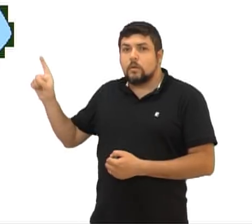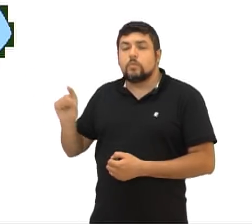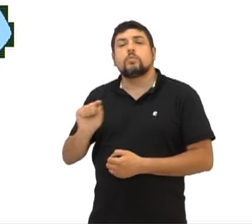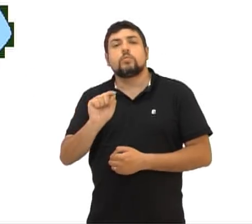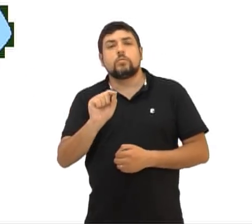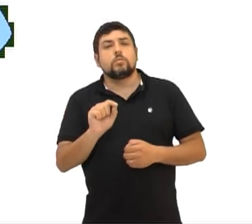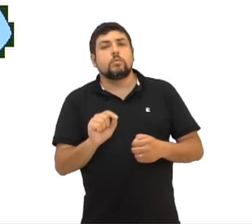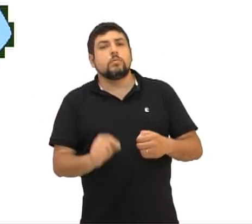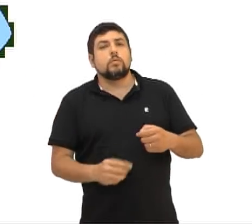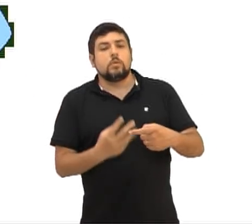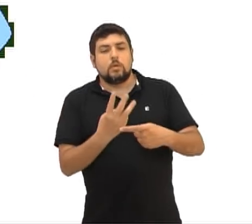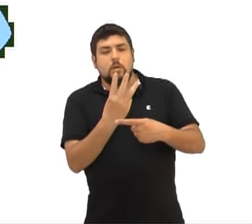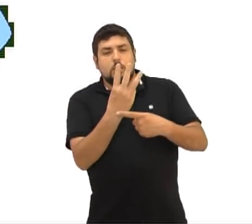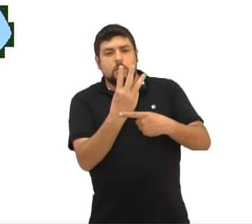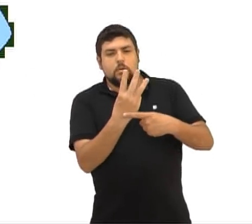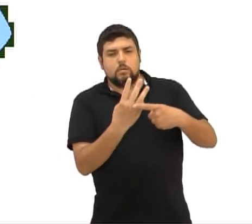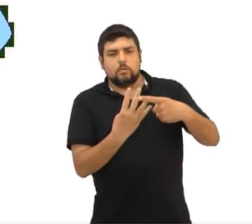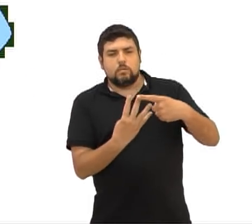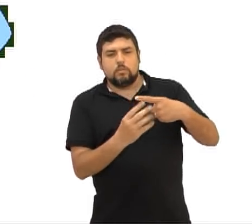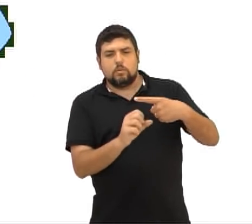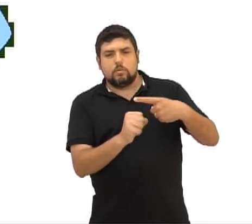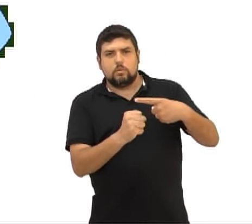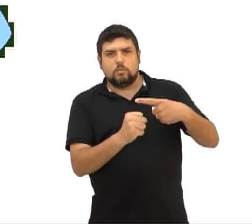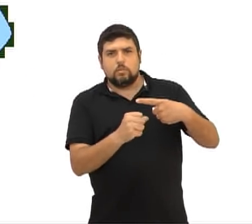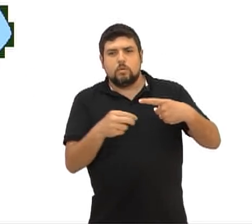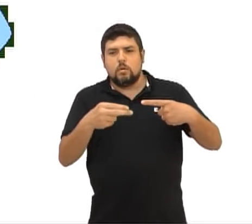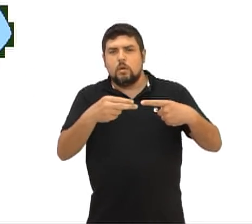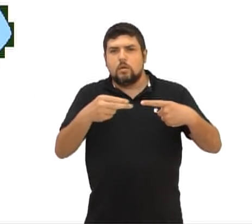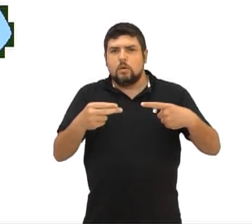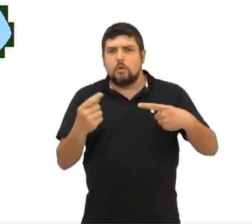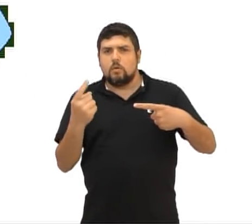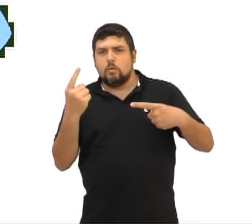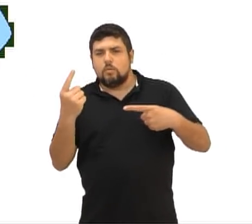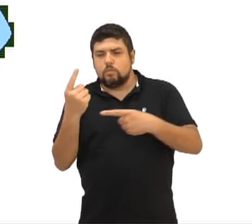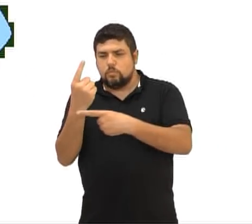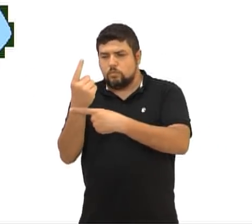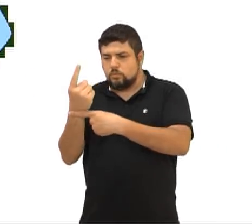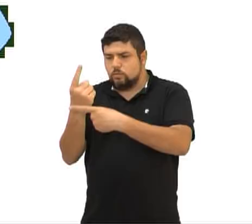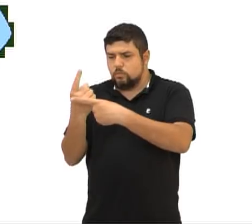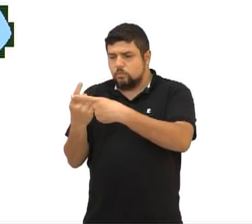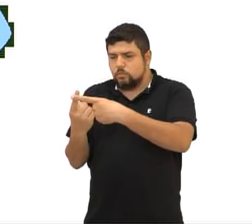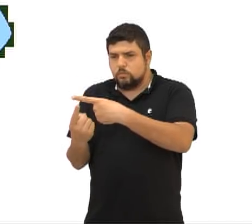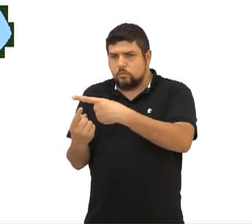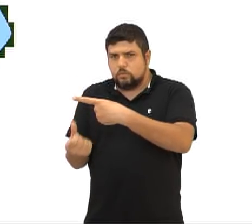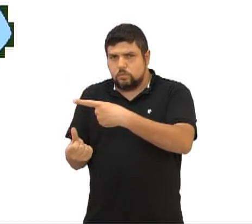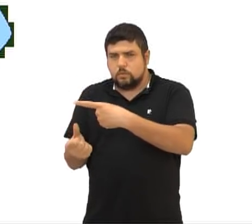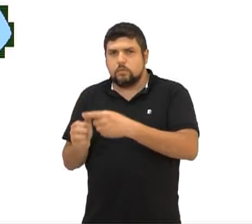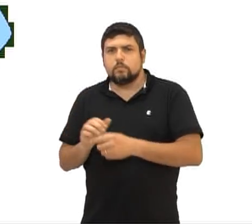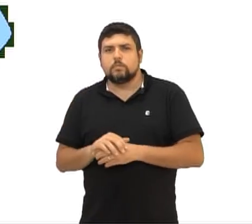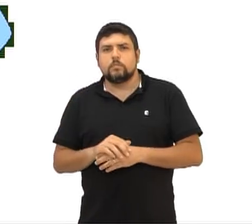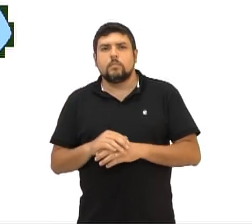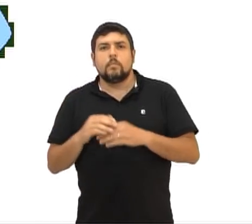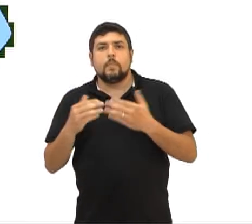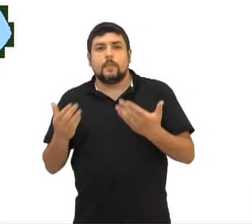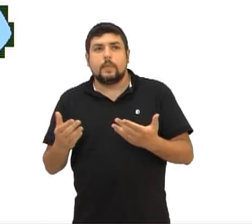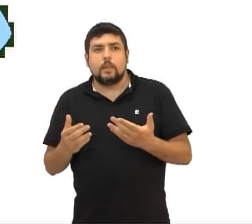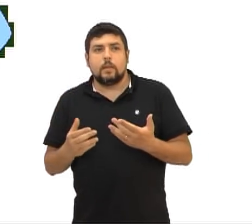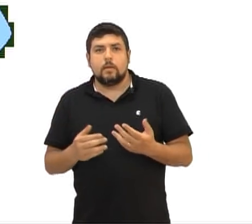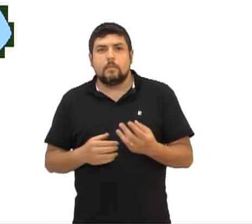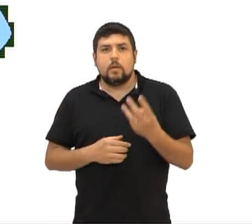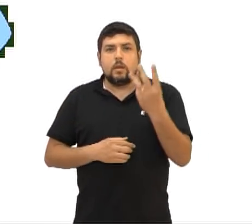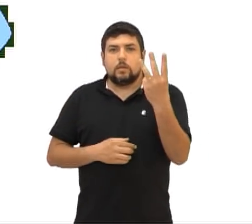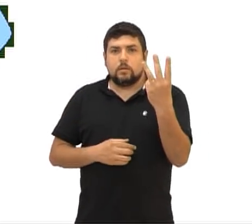48 é igual a 1 sobre 16, aonde 3 e 16 são